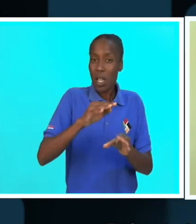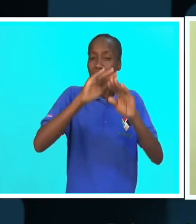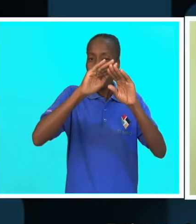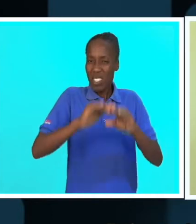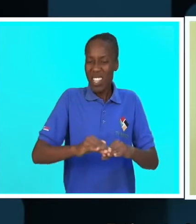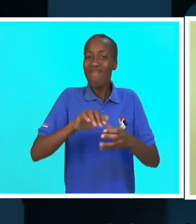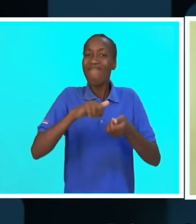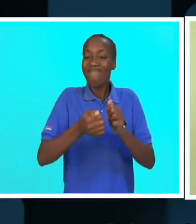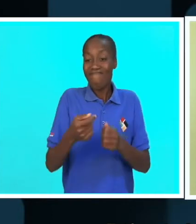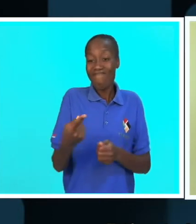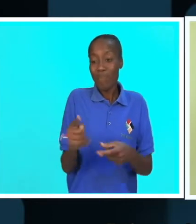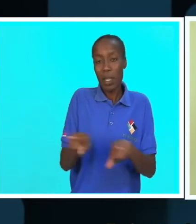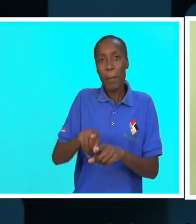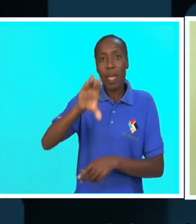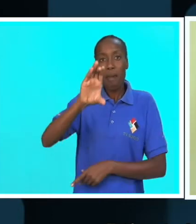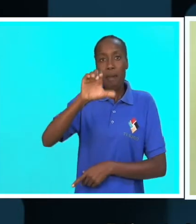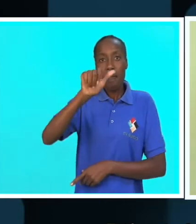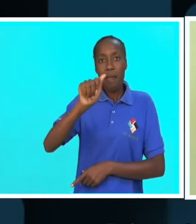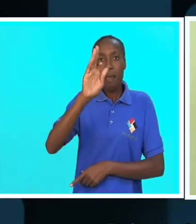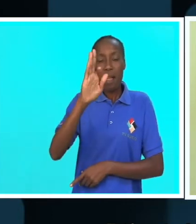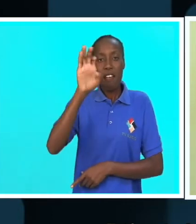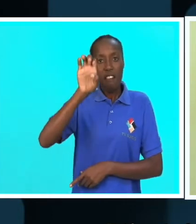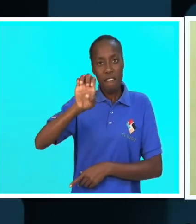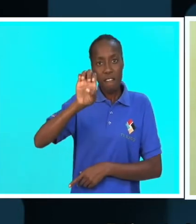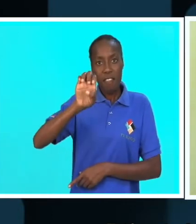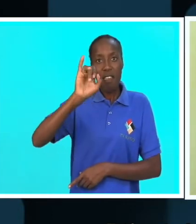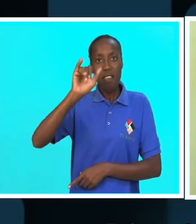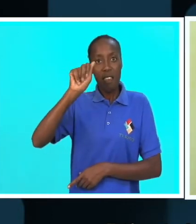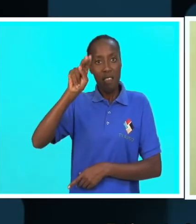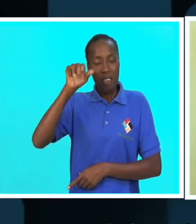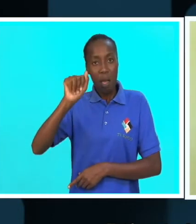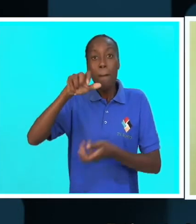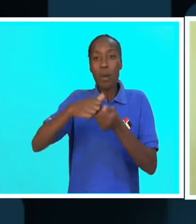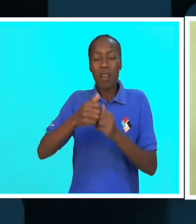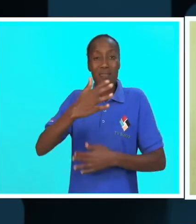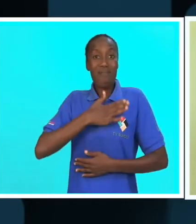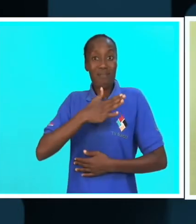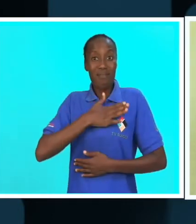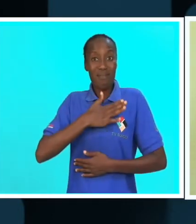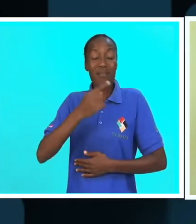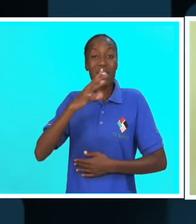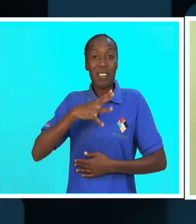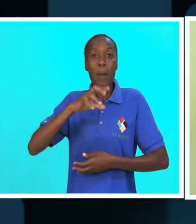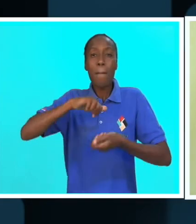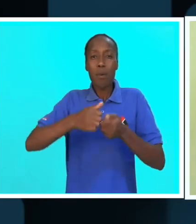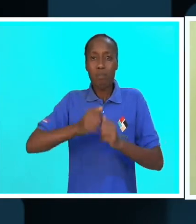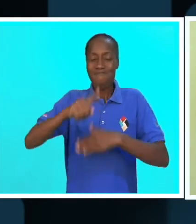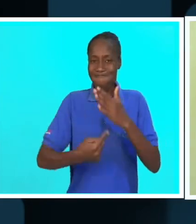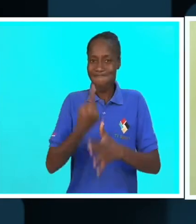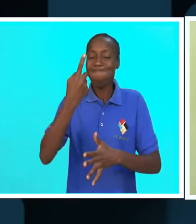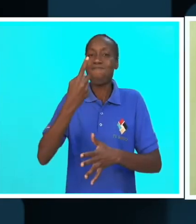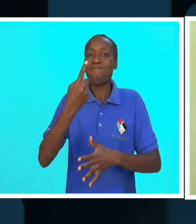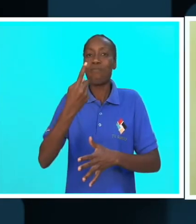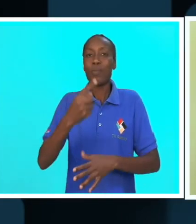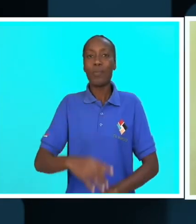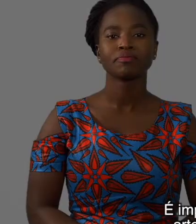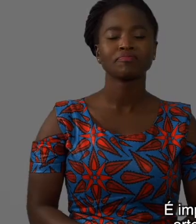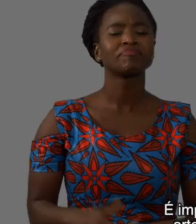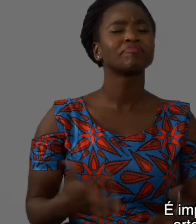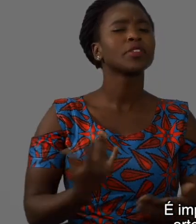o uso da cafeína ou a ingestão da cafeína nos pacientes hipertensos pelo risco de aumento da pressão arterial.